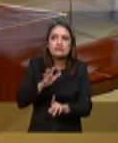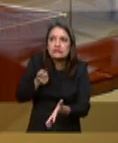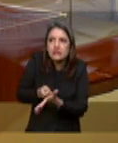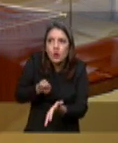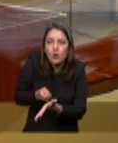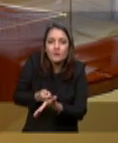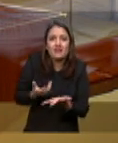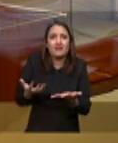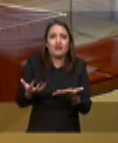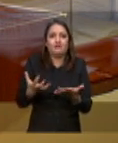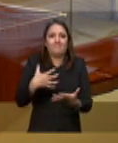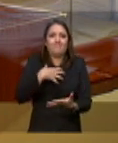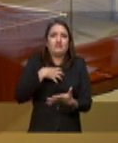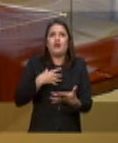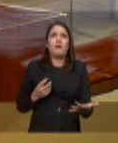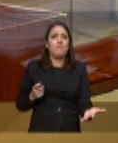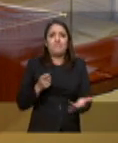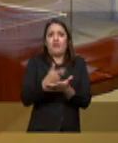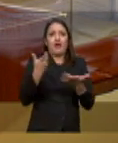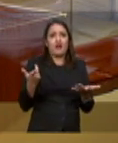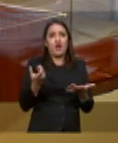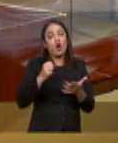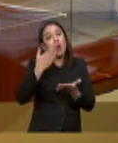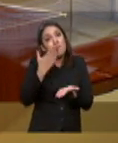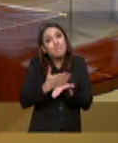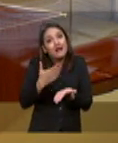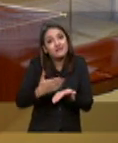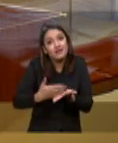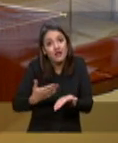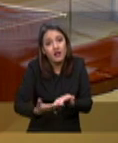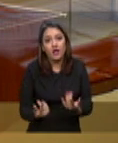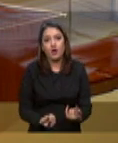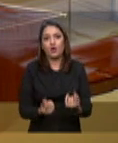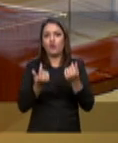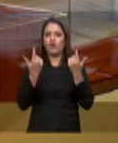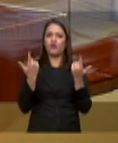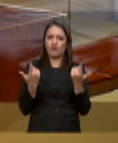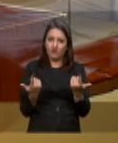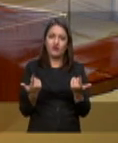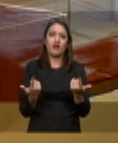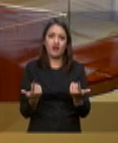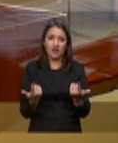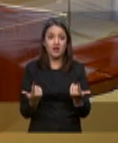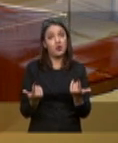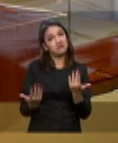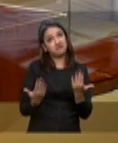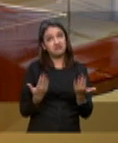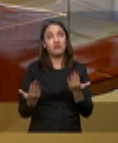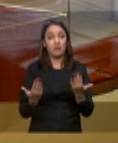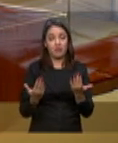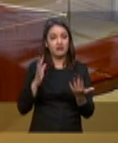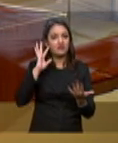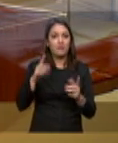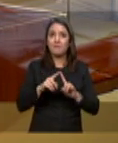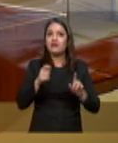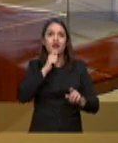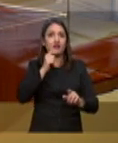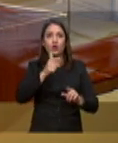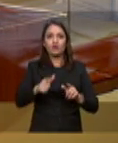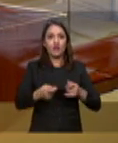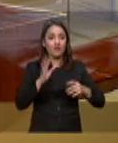coagidos para pagar ou parcelar esses valores supostamente devidos antes de uma decisão